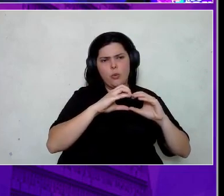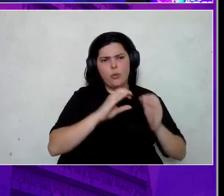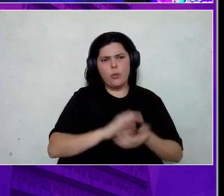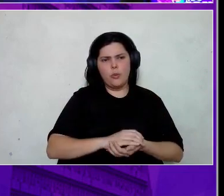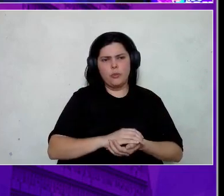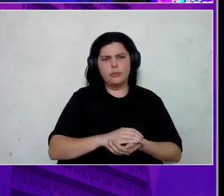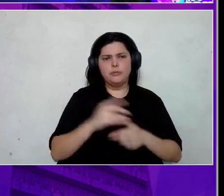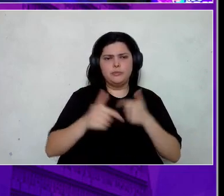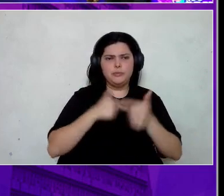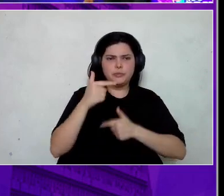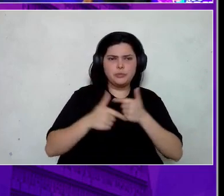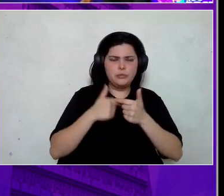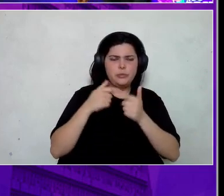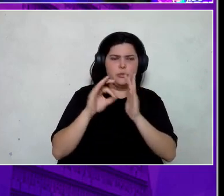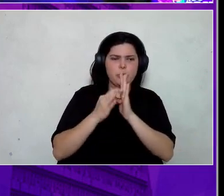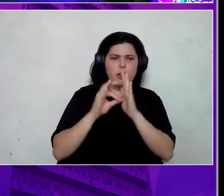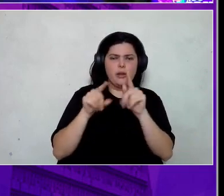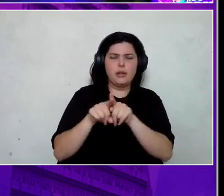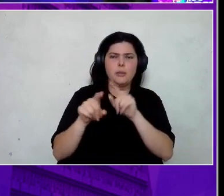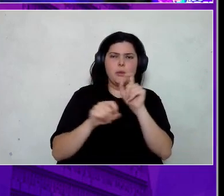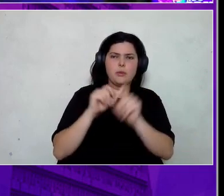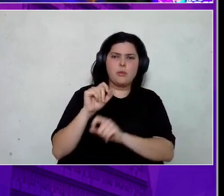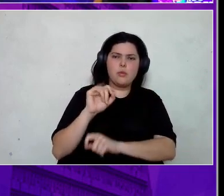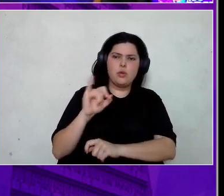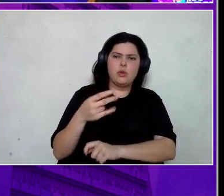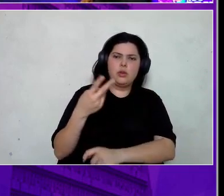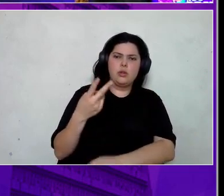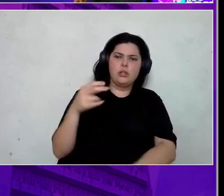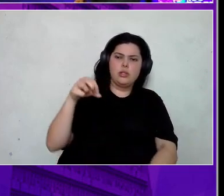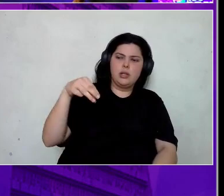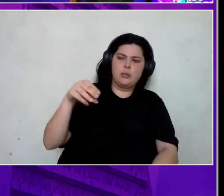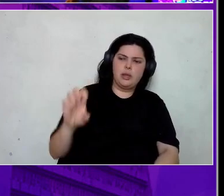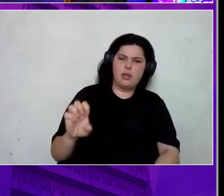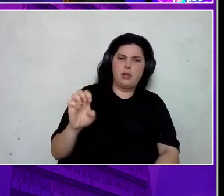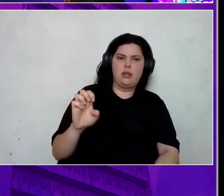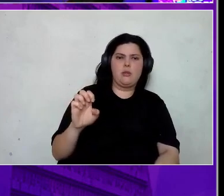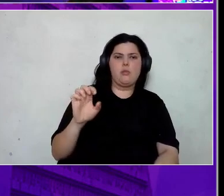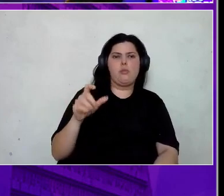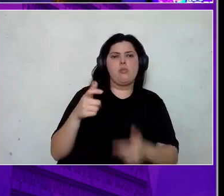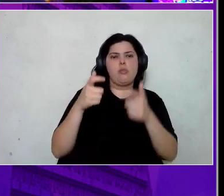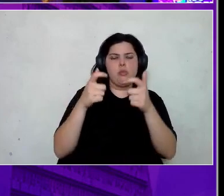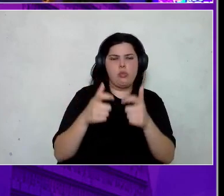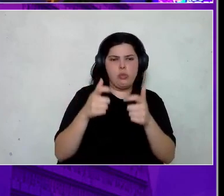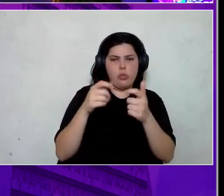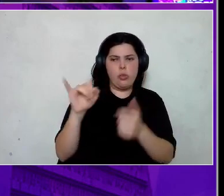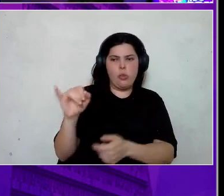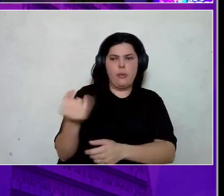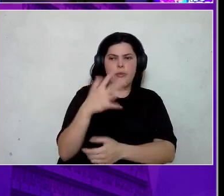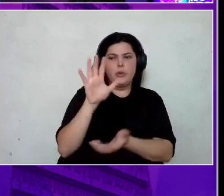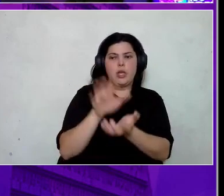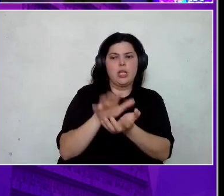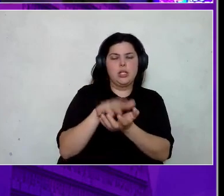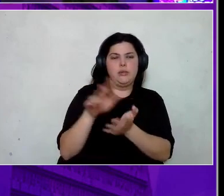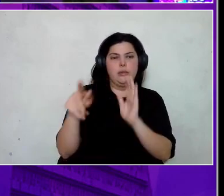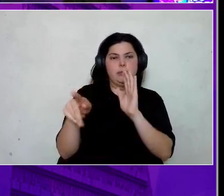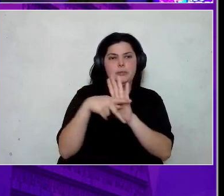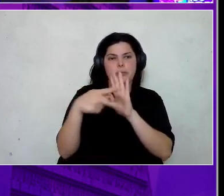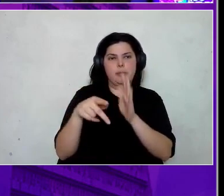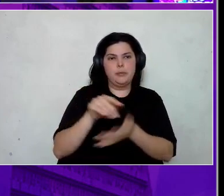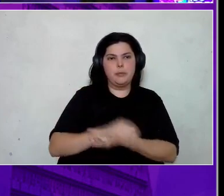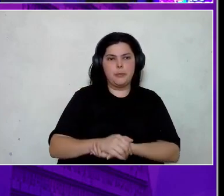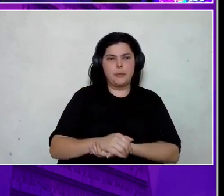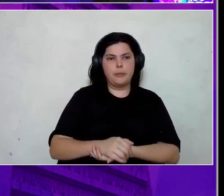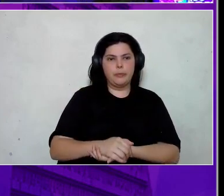ali com J2ME, num centro de inovação em Recife. E aí, depois